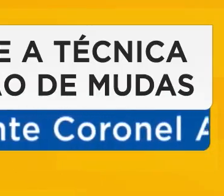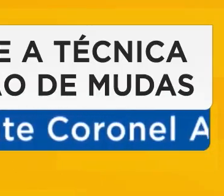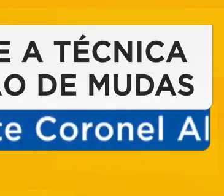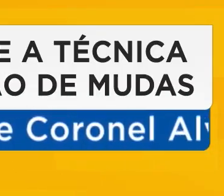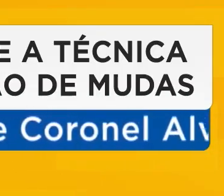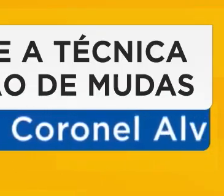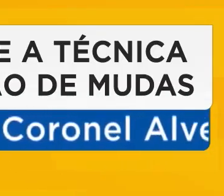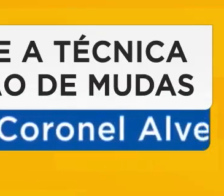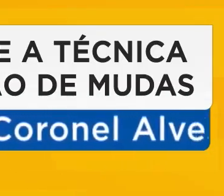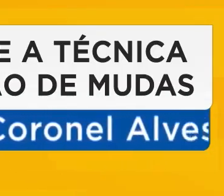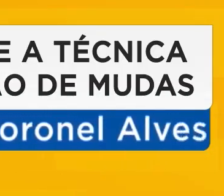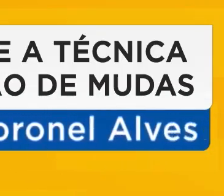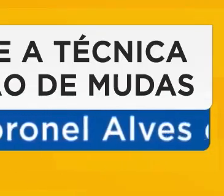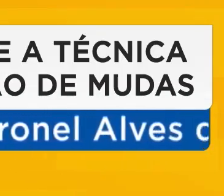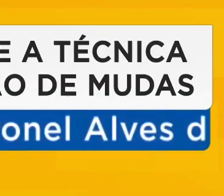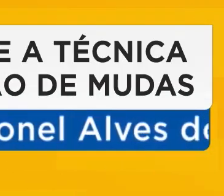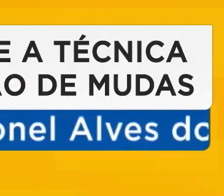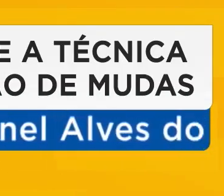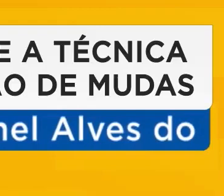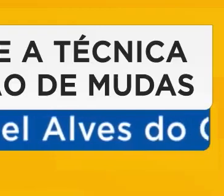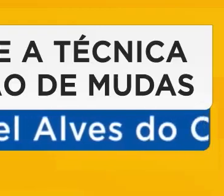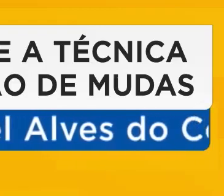muito bom que a gente conseguiu aí